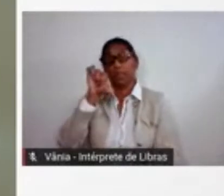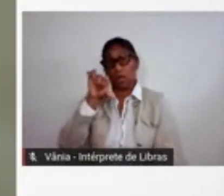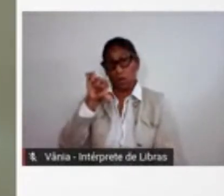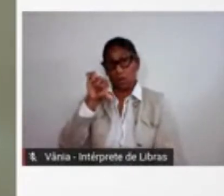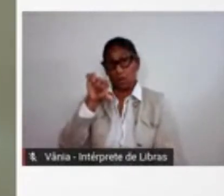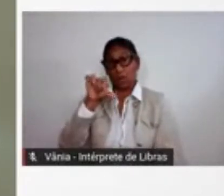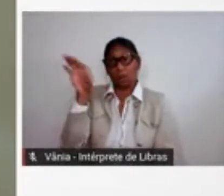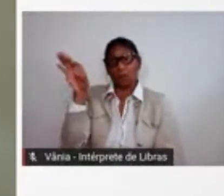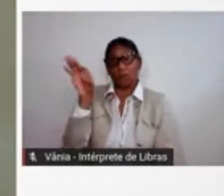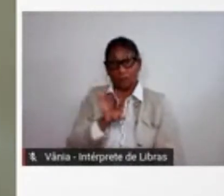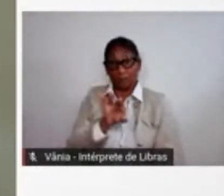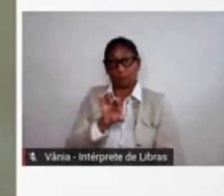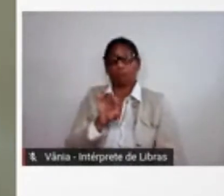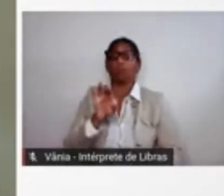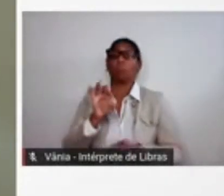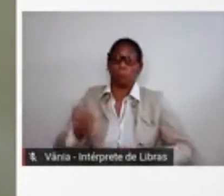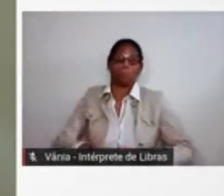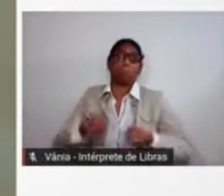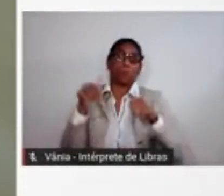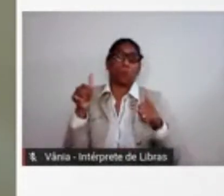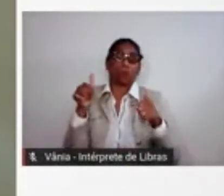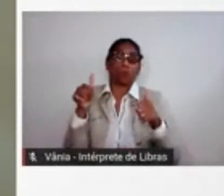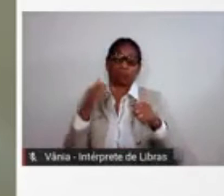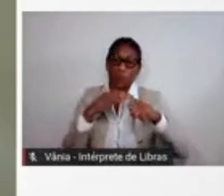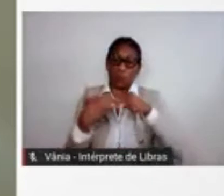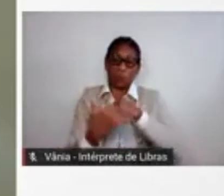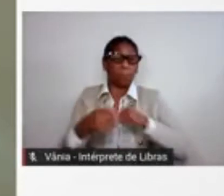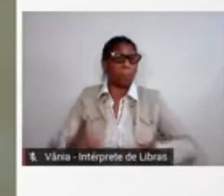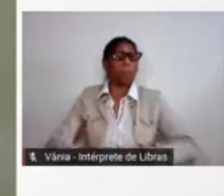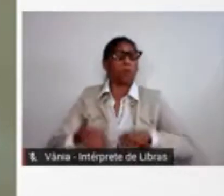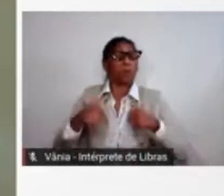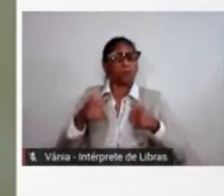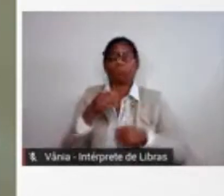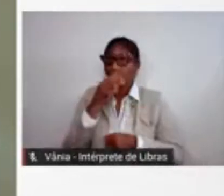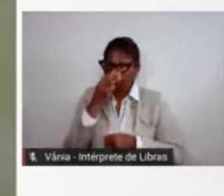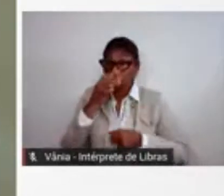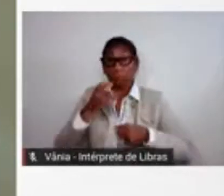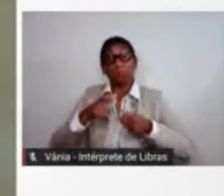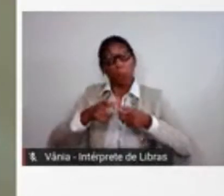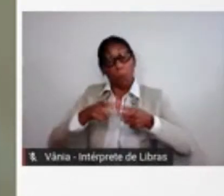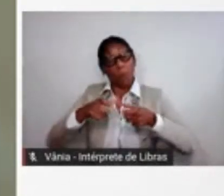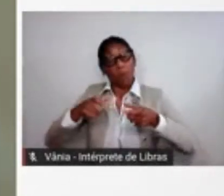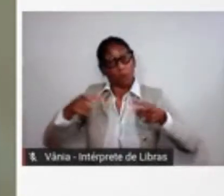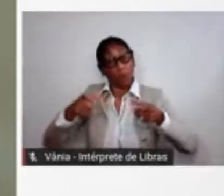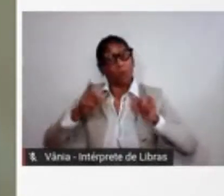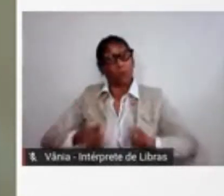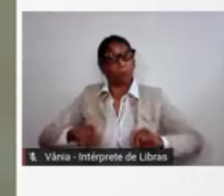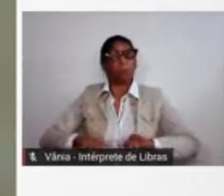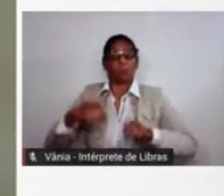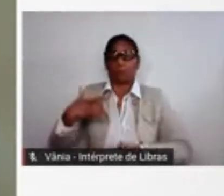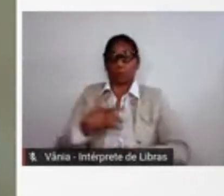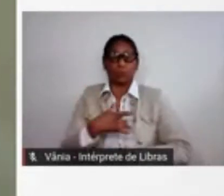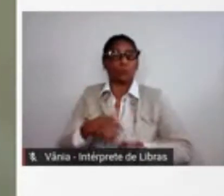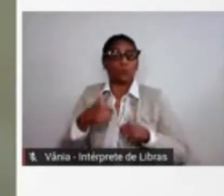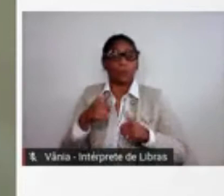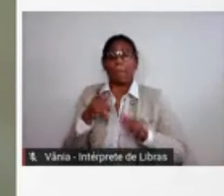89% já se recuperaram. É um bom indicador que vem crescendo e é um indicador